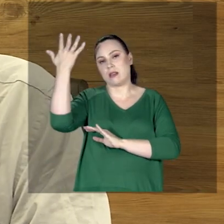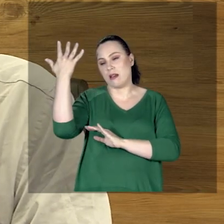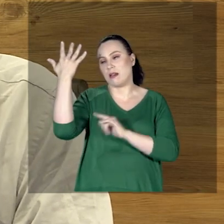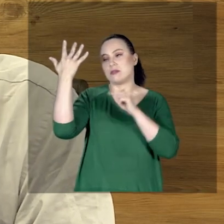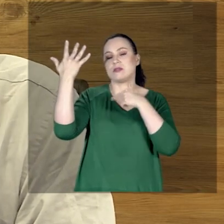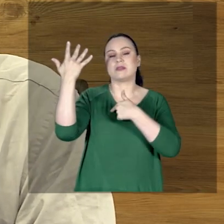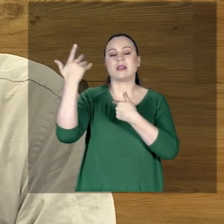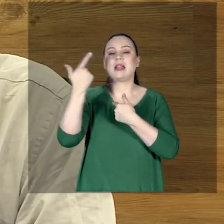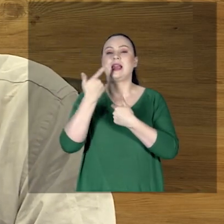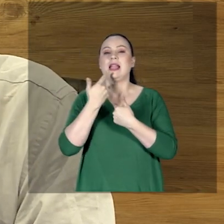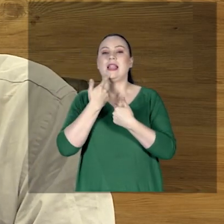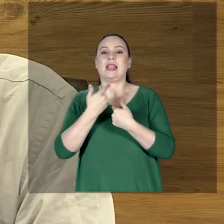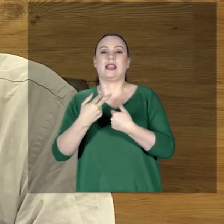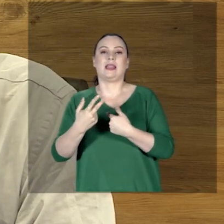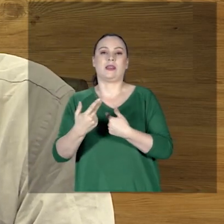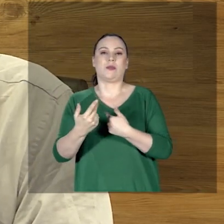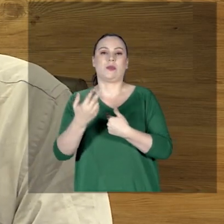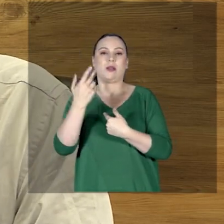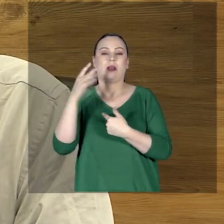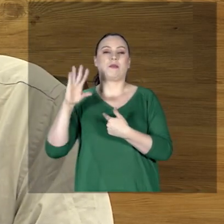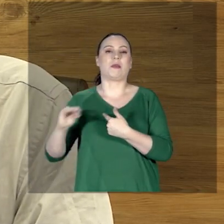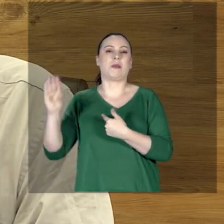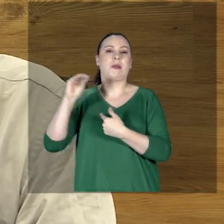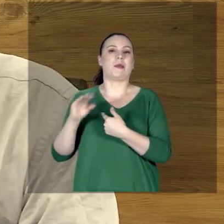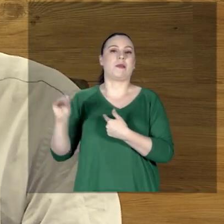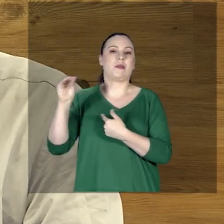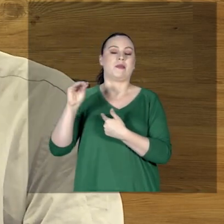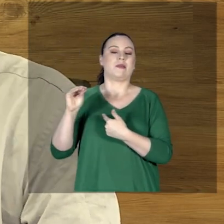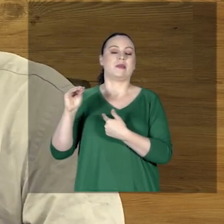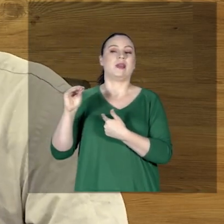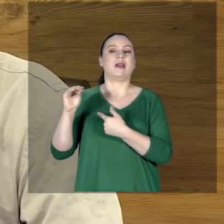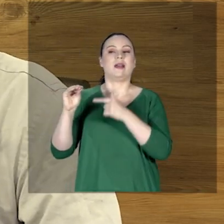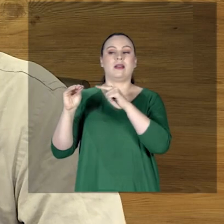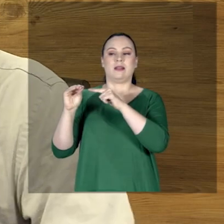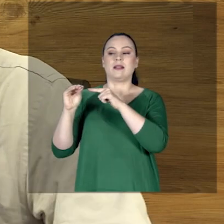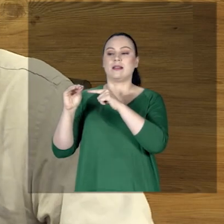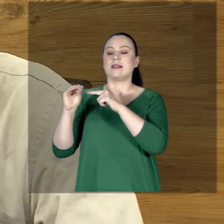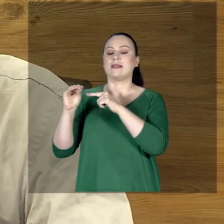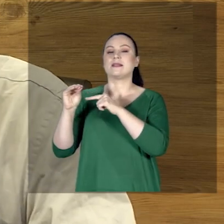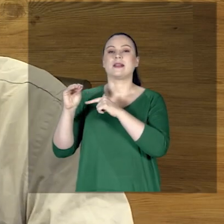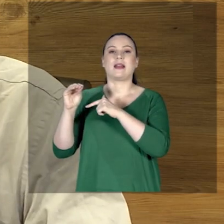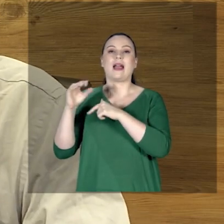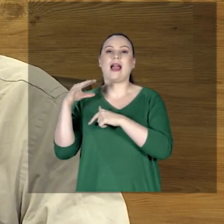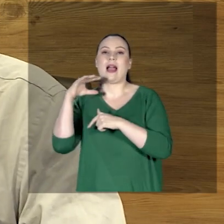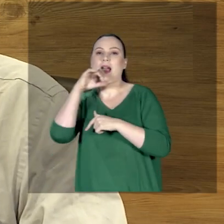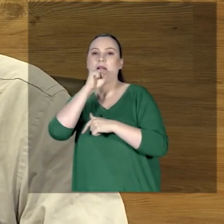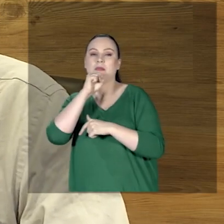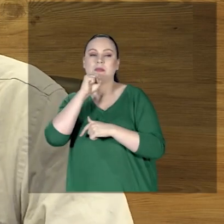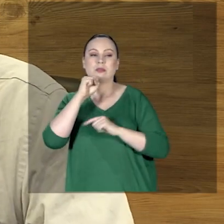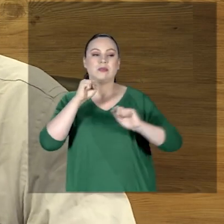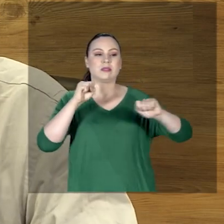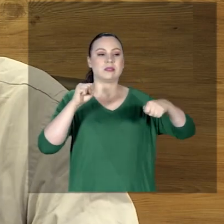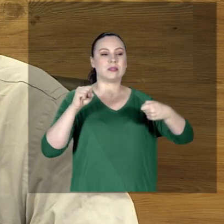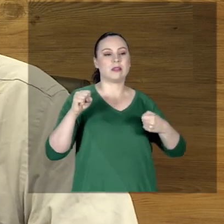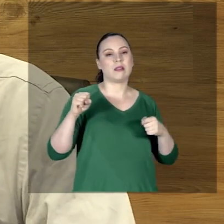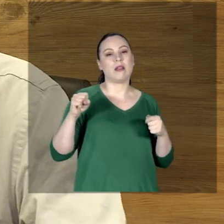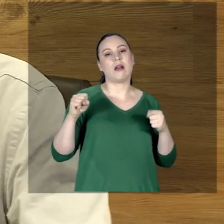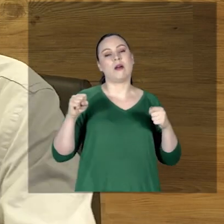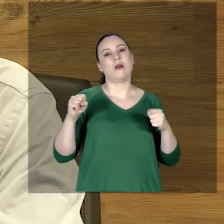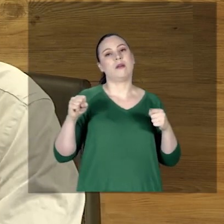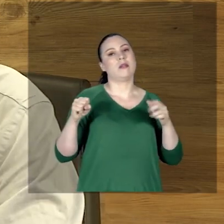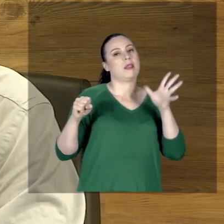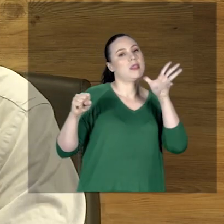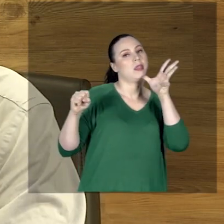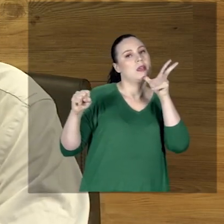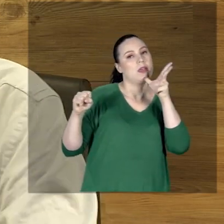criação de termos nas línguas orais, ela é muito menor, essa velocidade, nas línguas